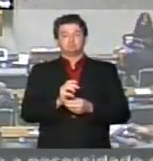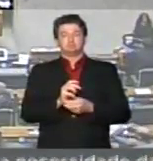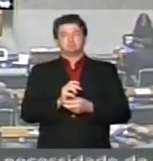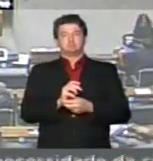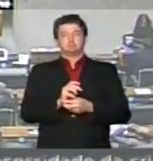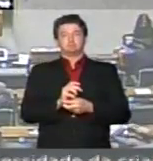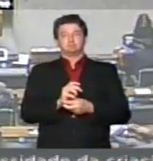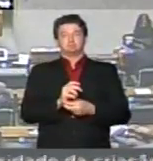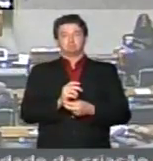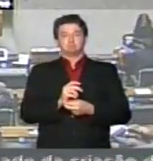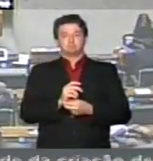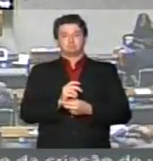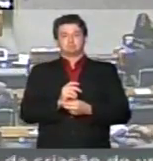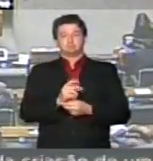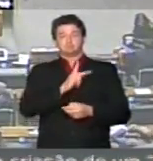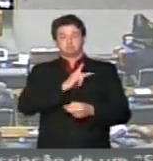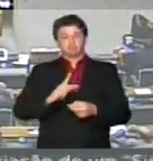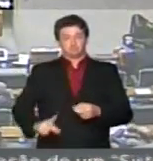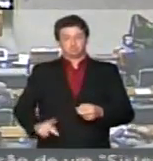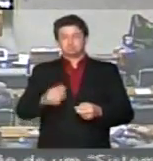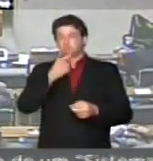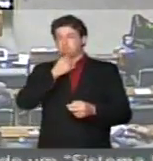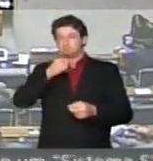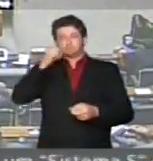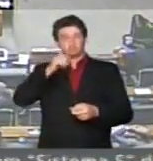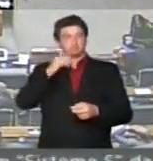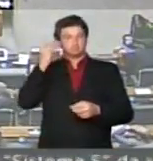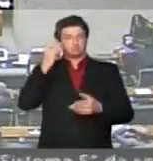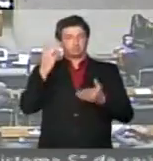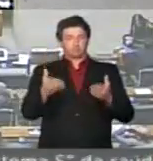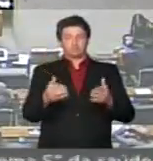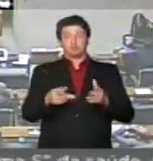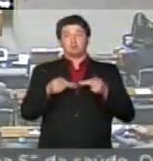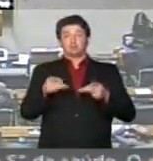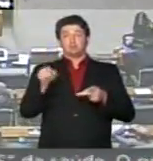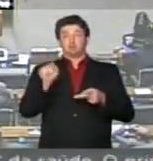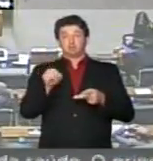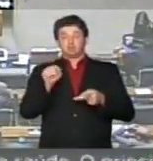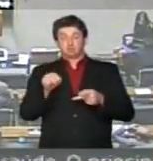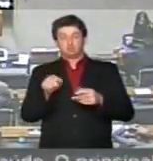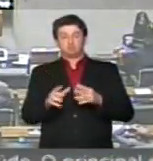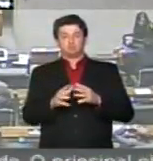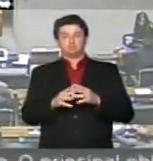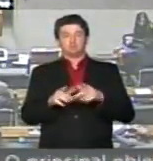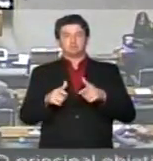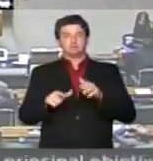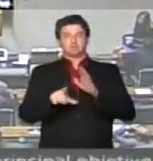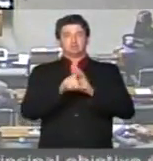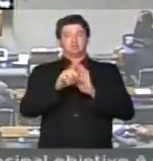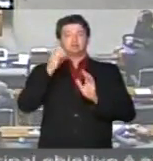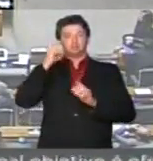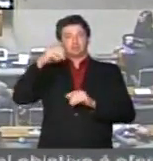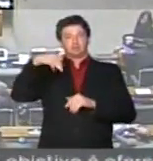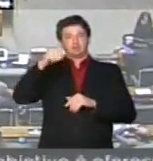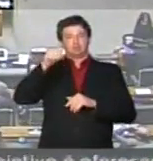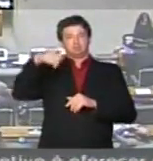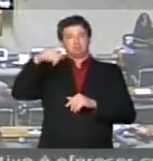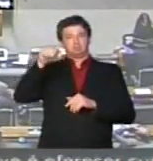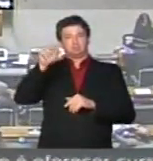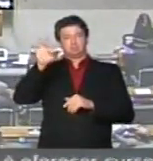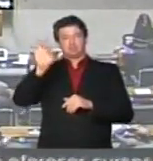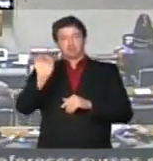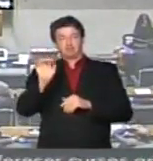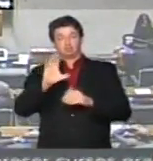Senhor presidente, senhoras e senhores deputados, esse projeto de lei do deputado Manato, que